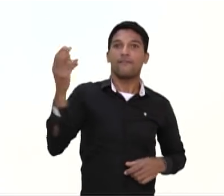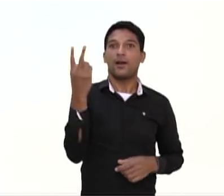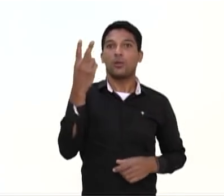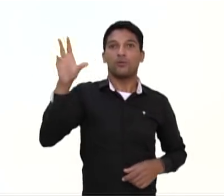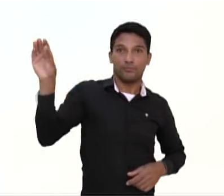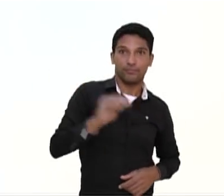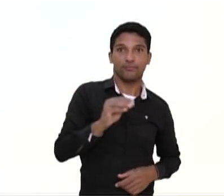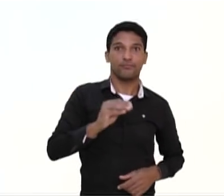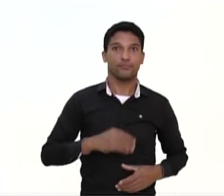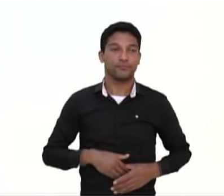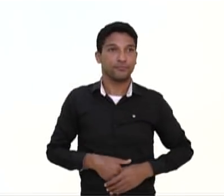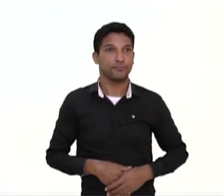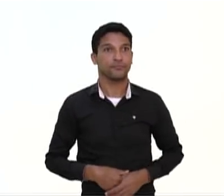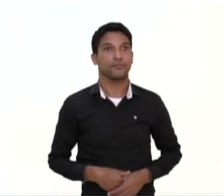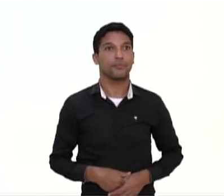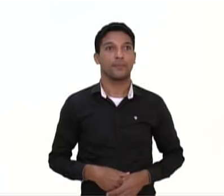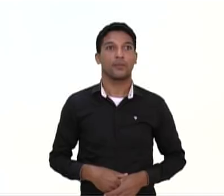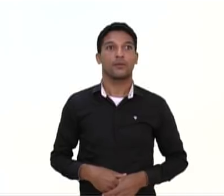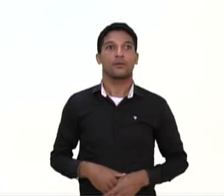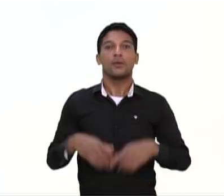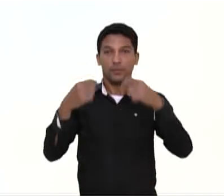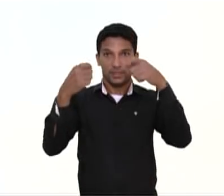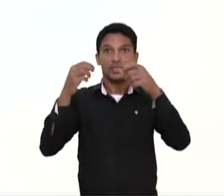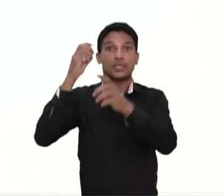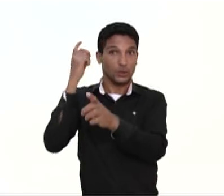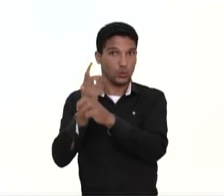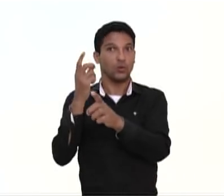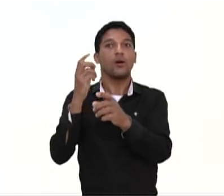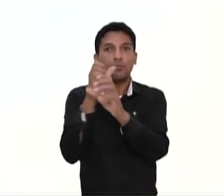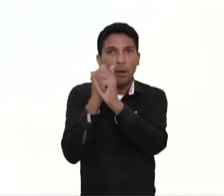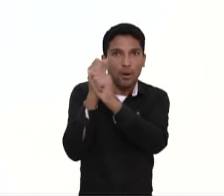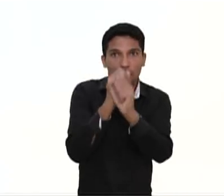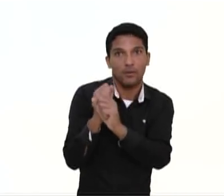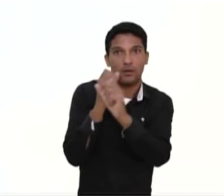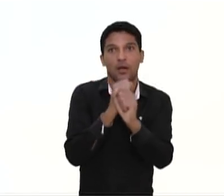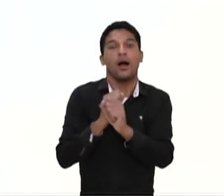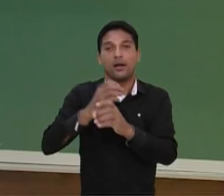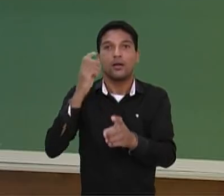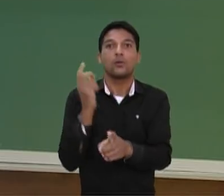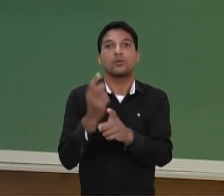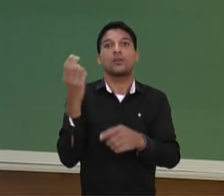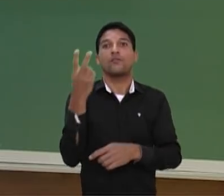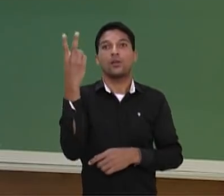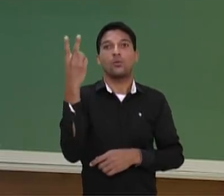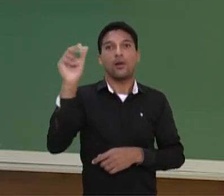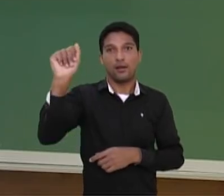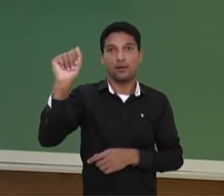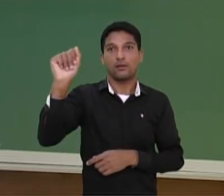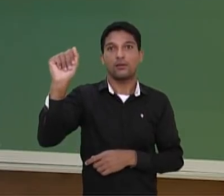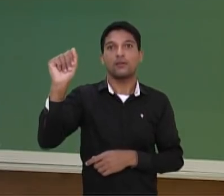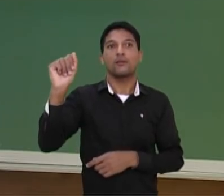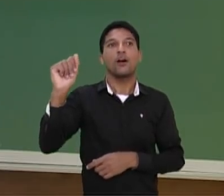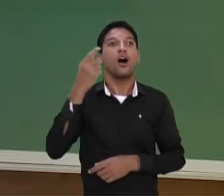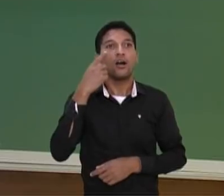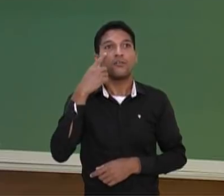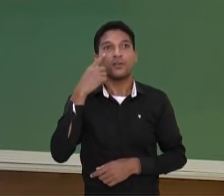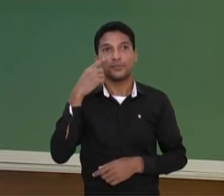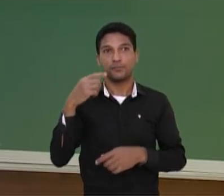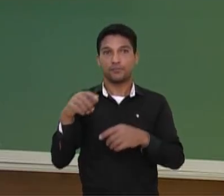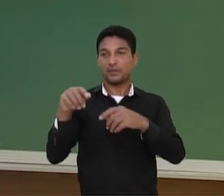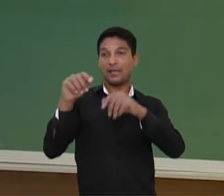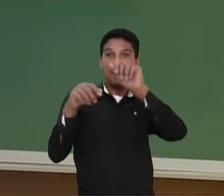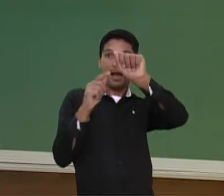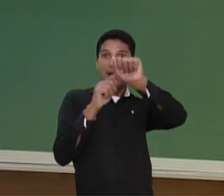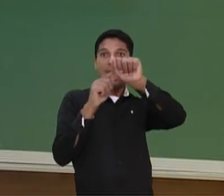a, preciso determinar o valor de b e preciso determinar o valor de c. A igual a 1, b igual a